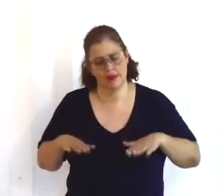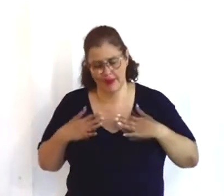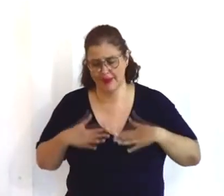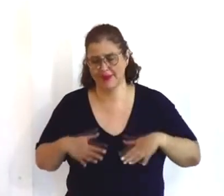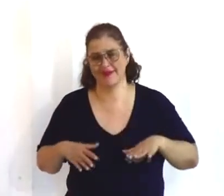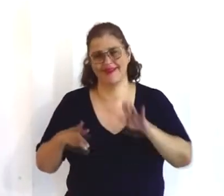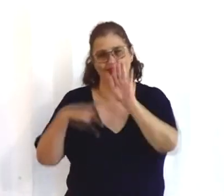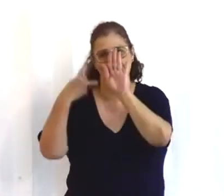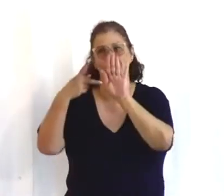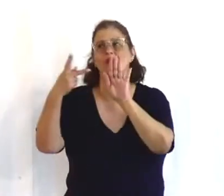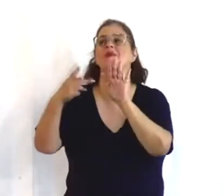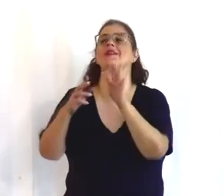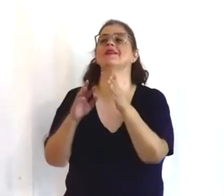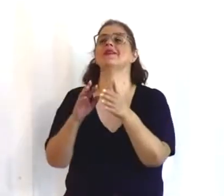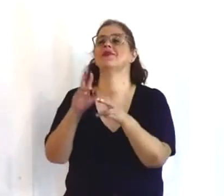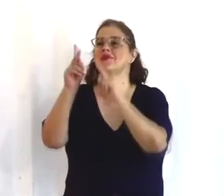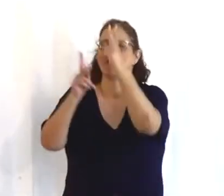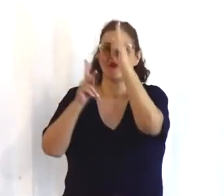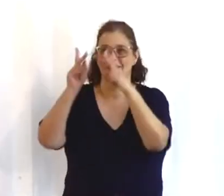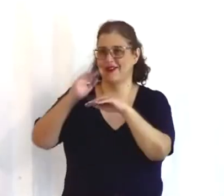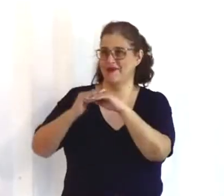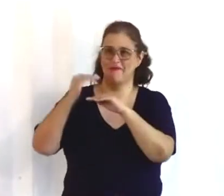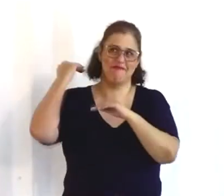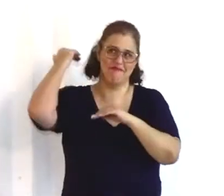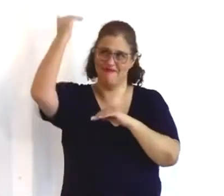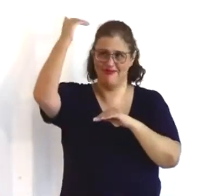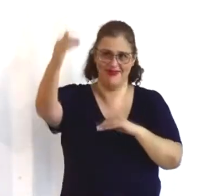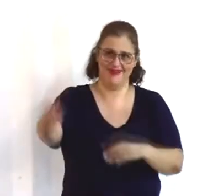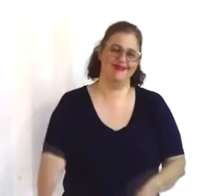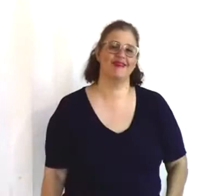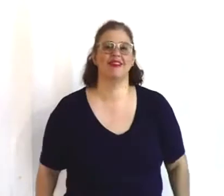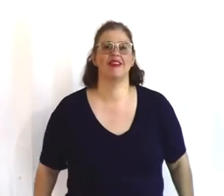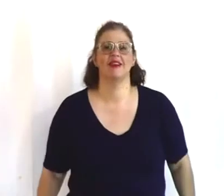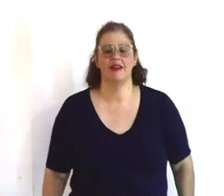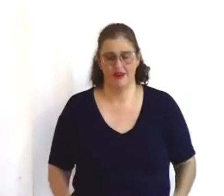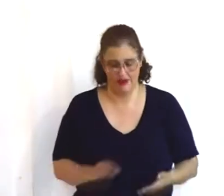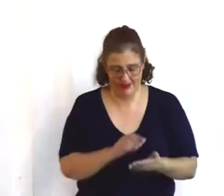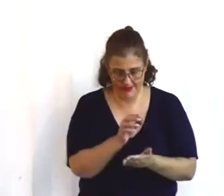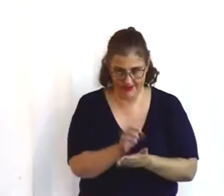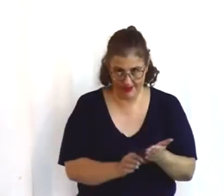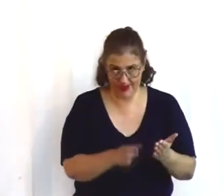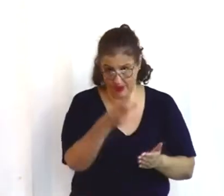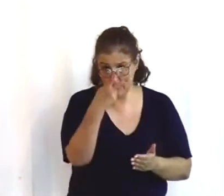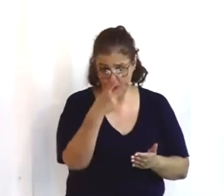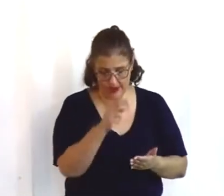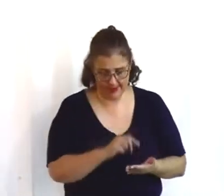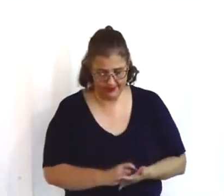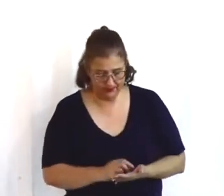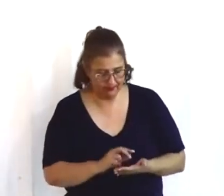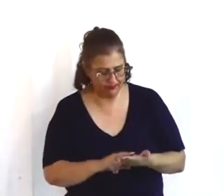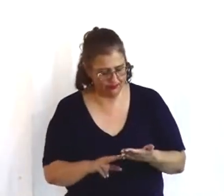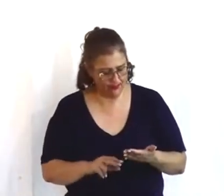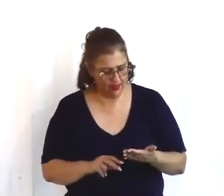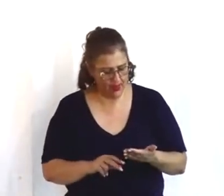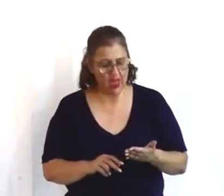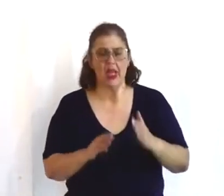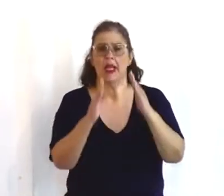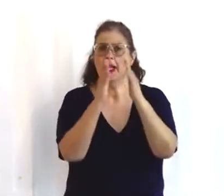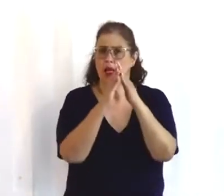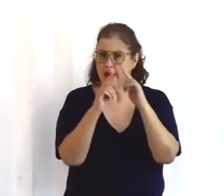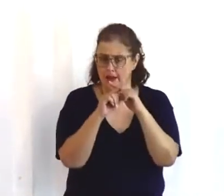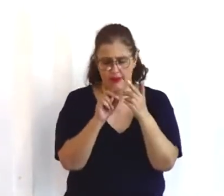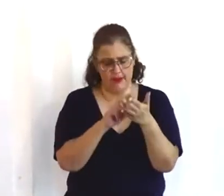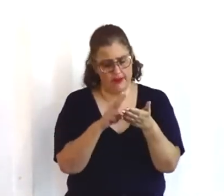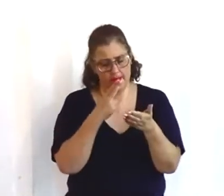dos vencedores. E eu quero voltar com você lá no capítulo 2 de Apocalipse, porque agora, para cada carta que